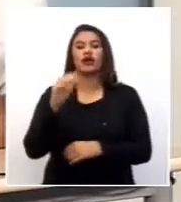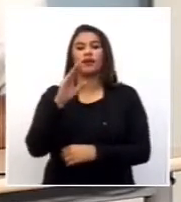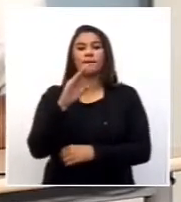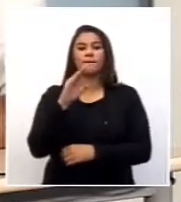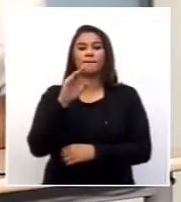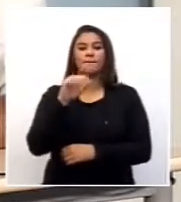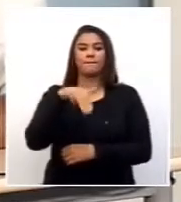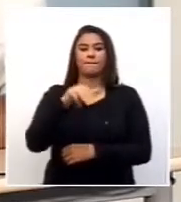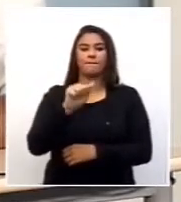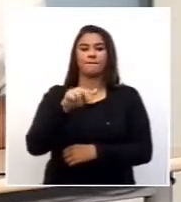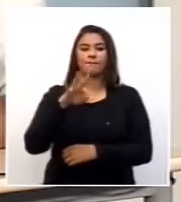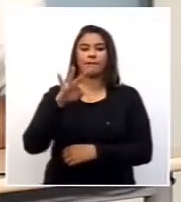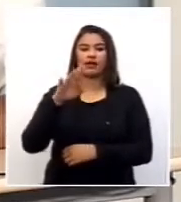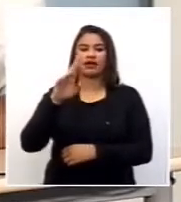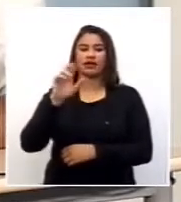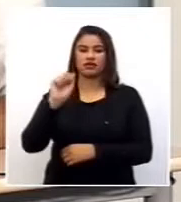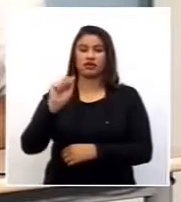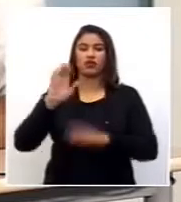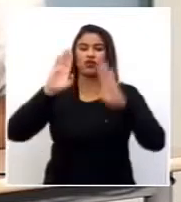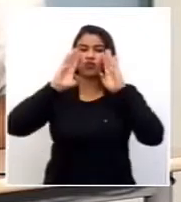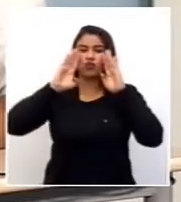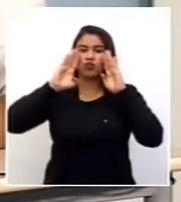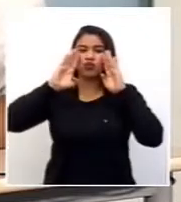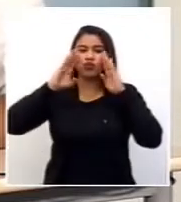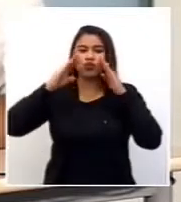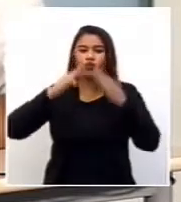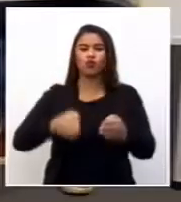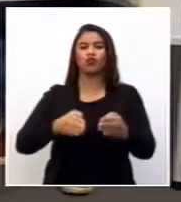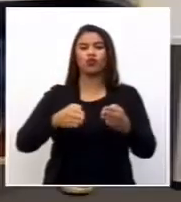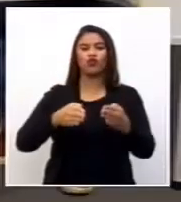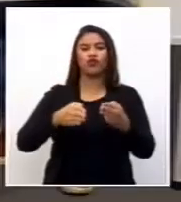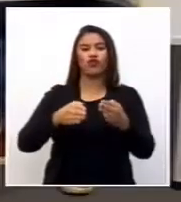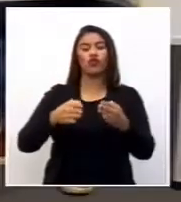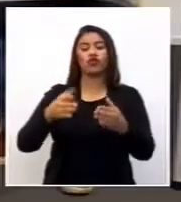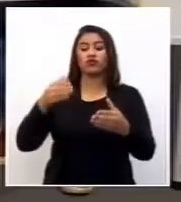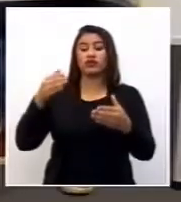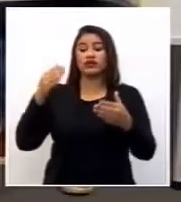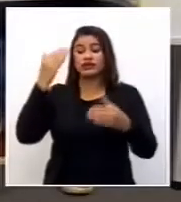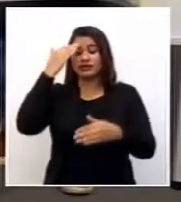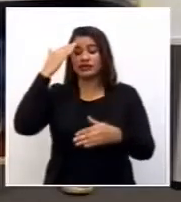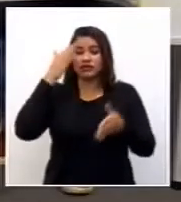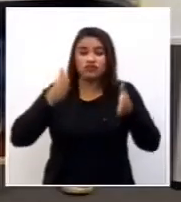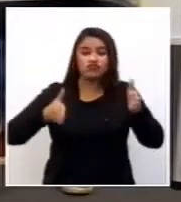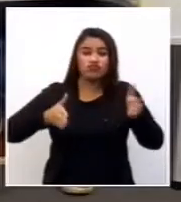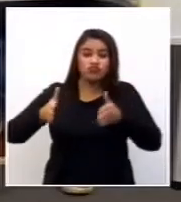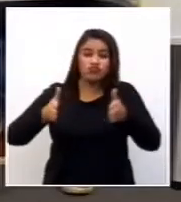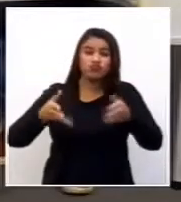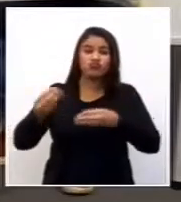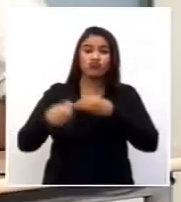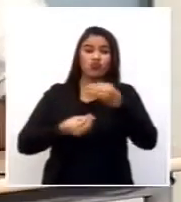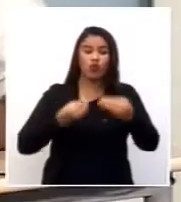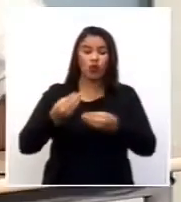o momento que está. Isso é uma observação bem interessante. Ótimo, viu, interessante, Marcelo? isso é mesmo. A pergunta,